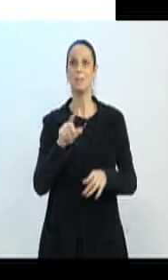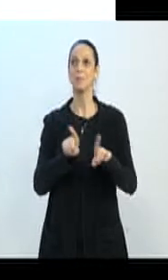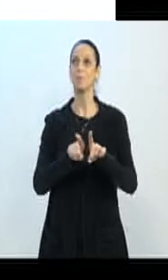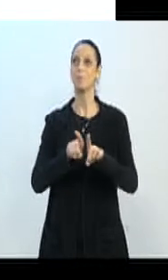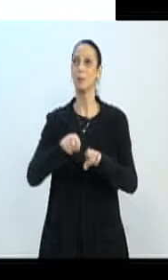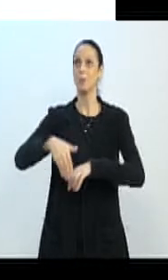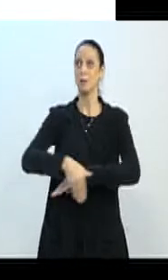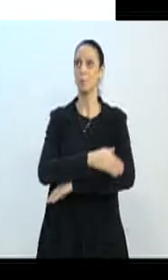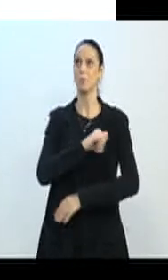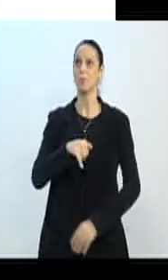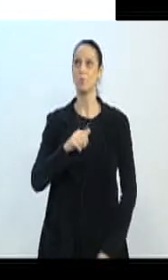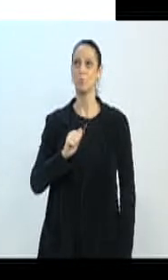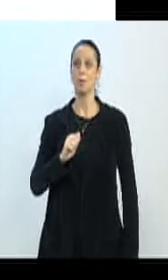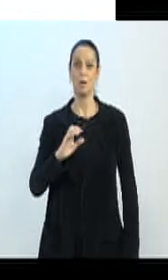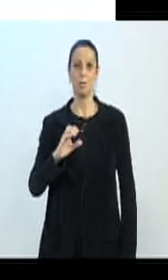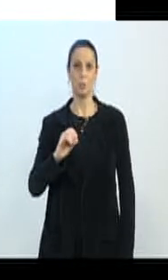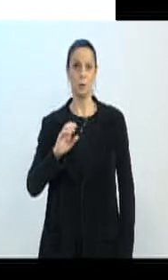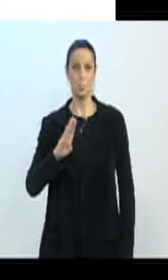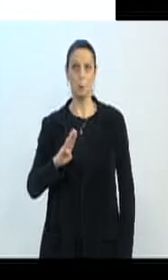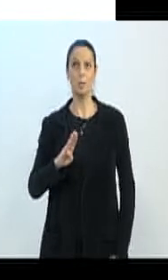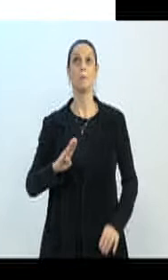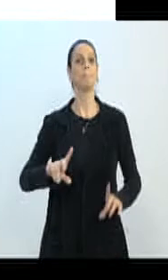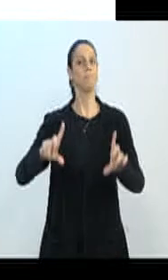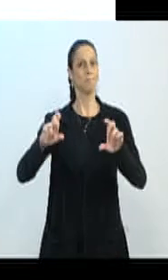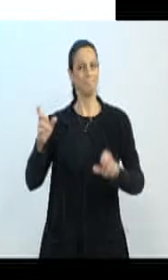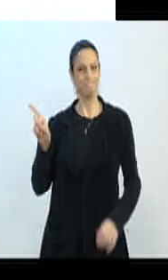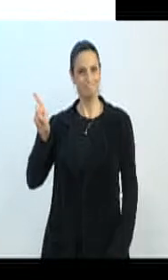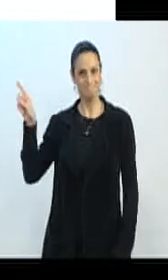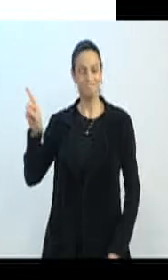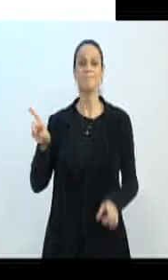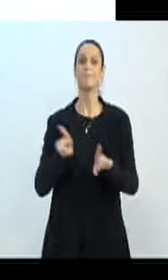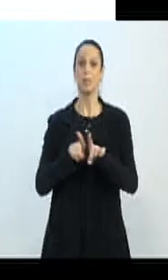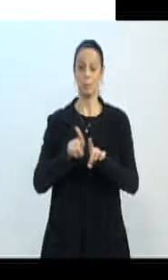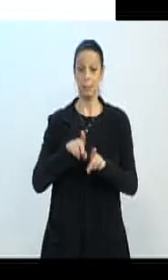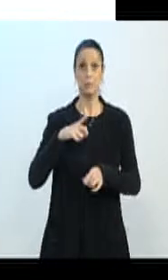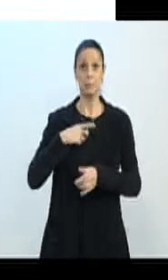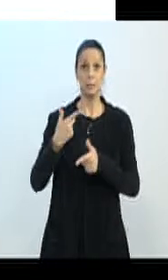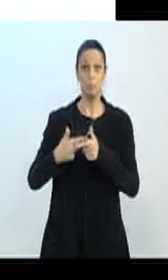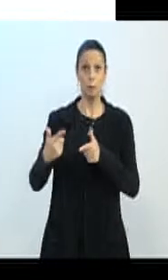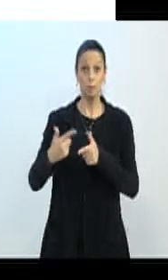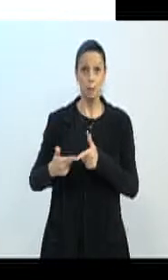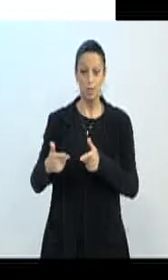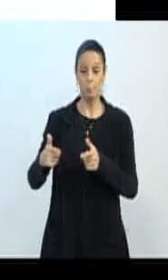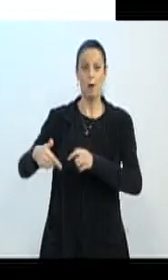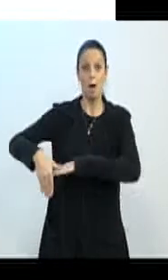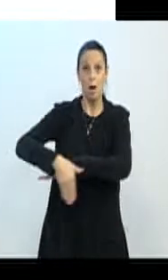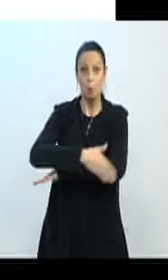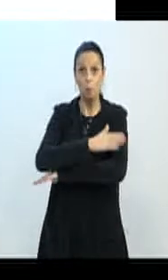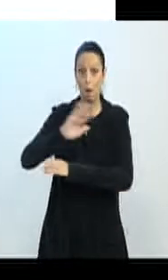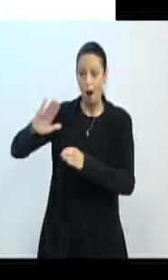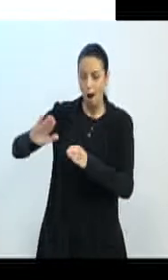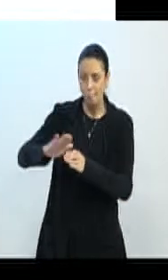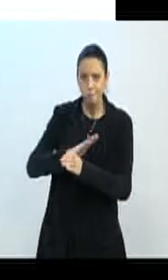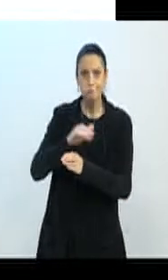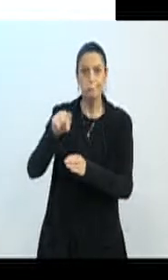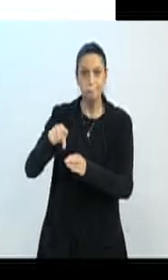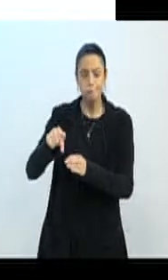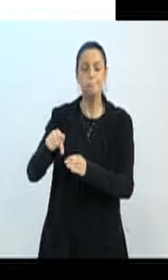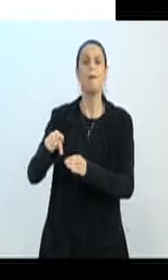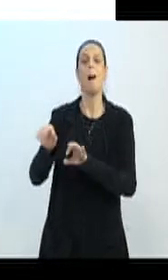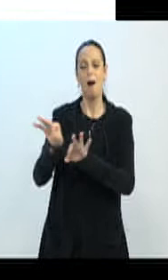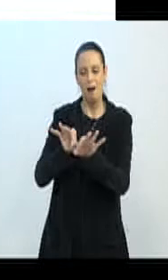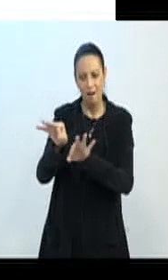Jacob 1240 próxima foto aí também foi recuperado aquela cratera que eu trouxe tinha que ser urgentemente é